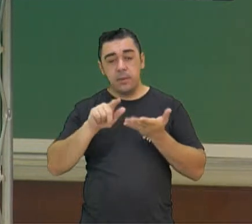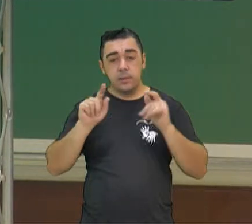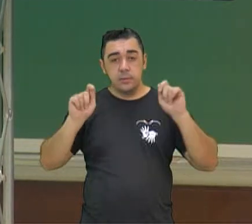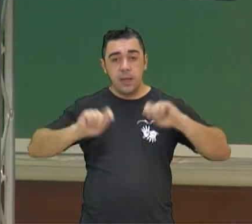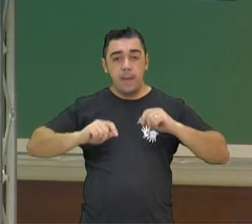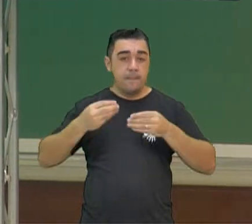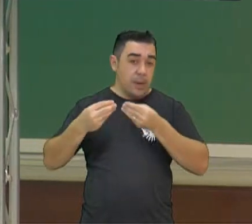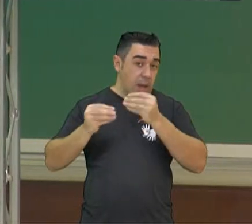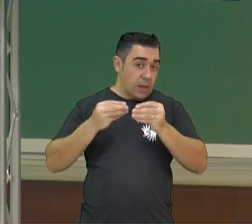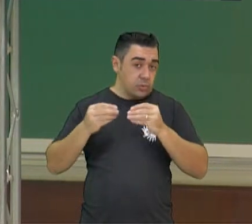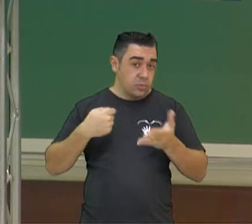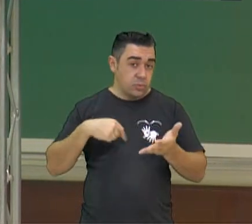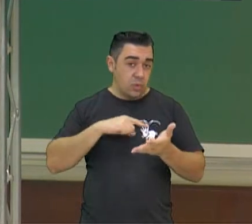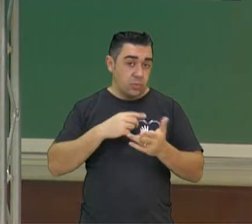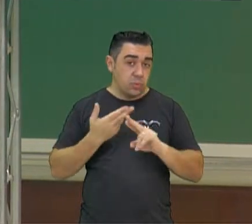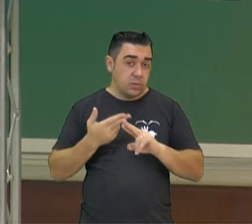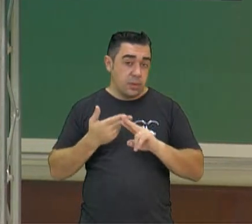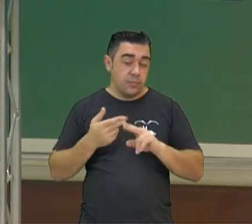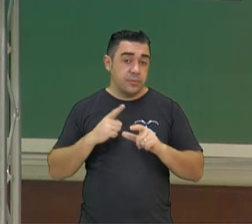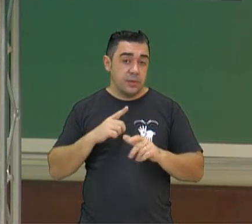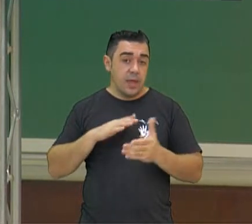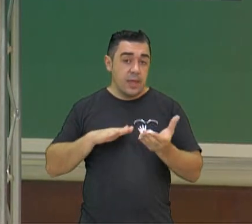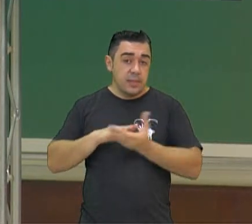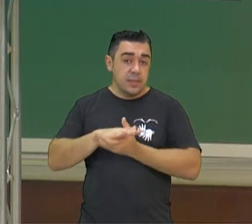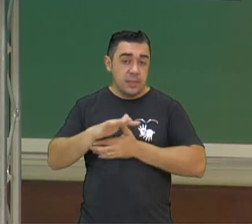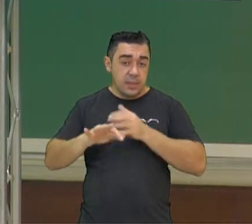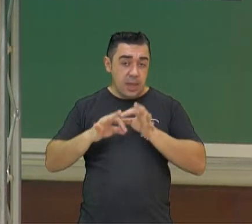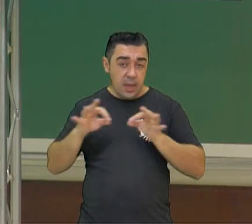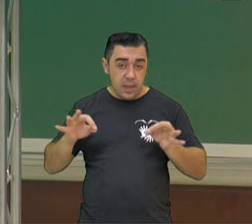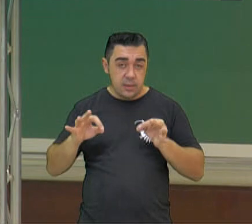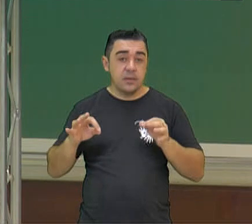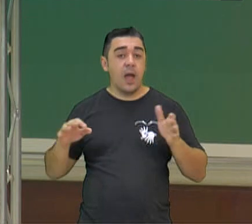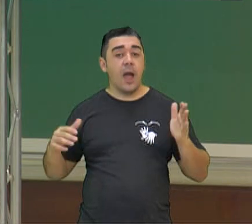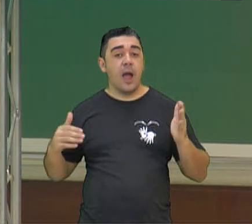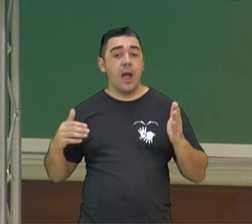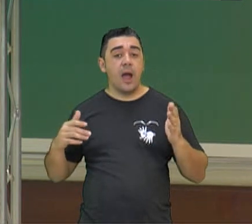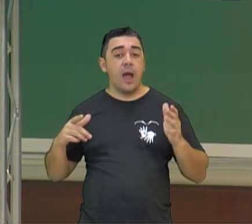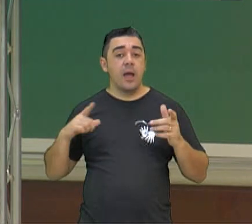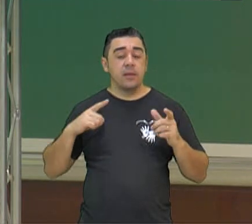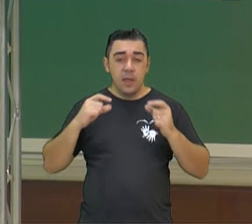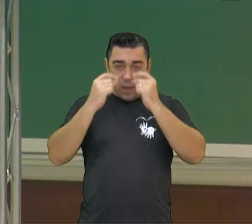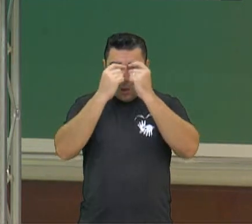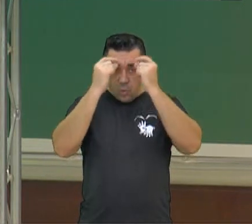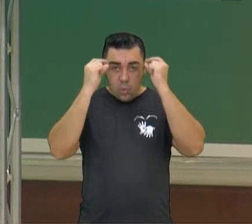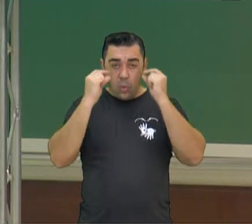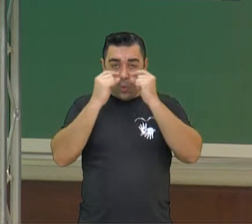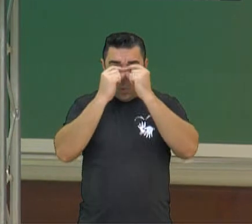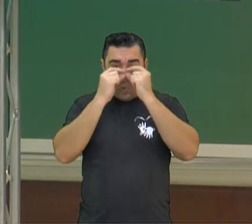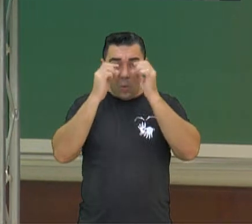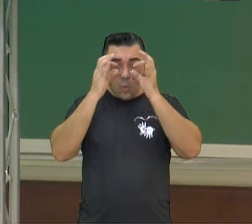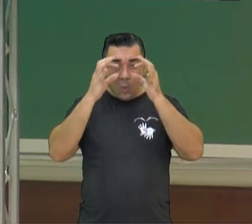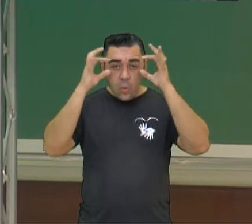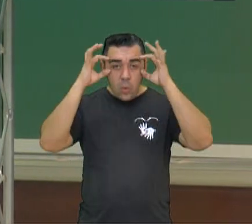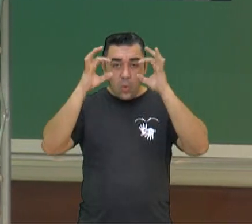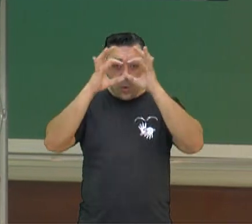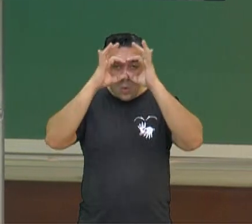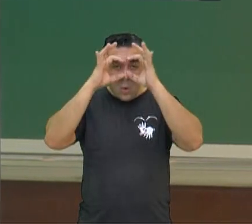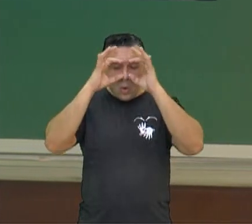tão presente. Do tênis à lateral dos nossos óculos e assim por diante.